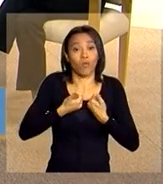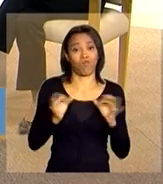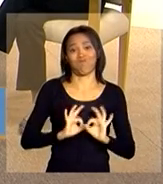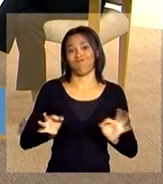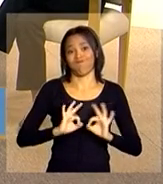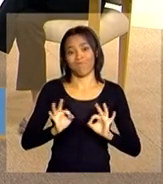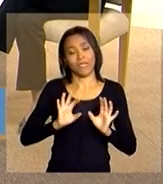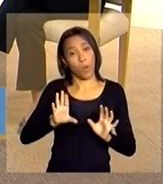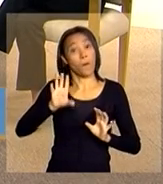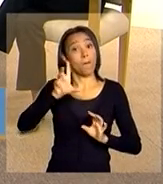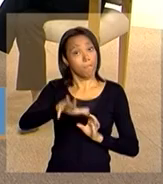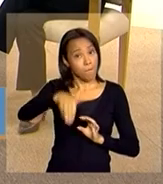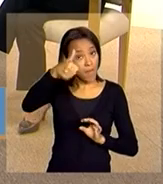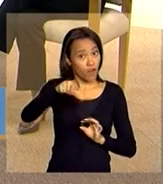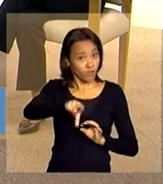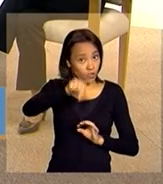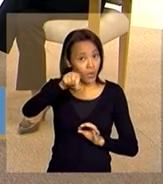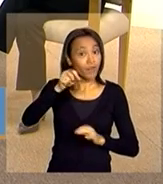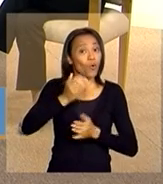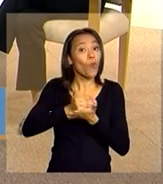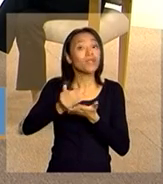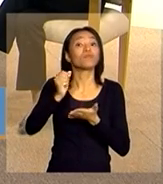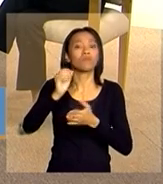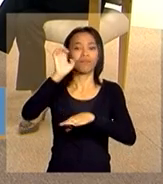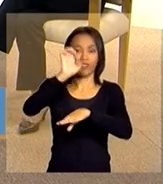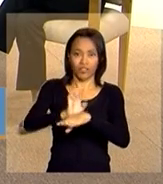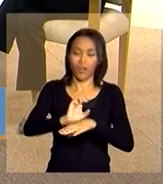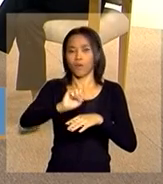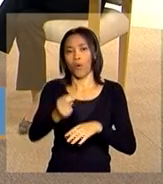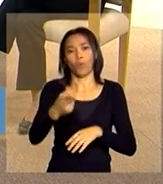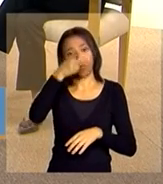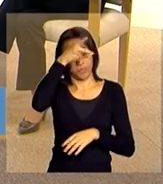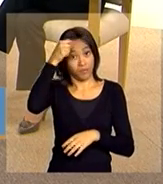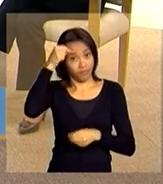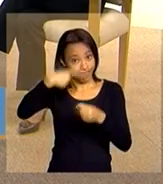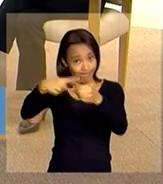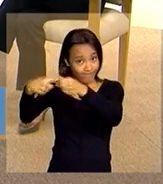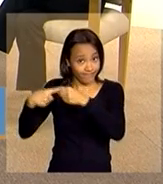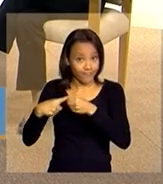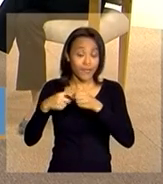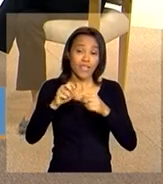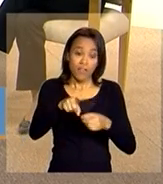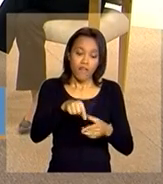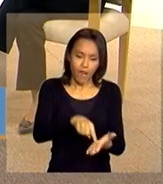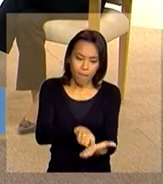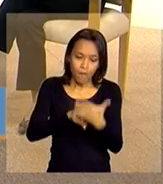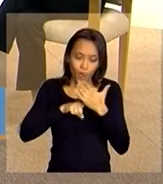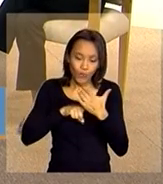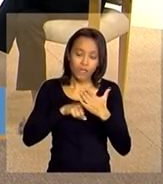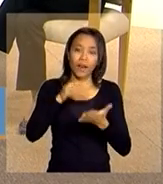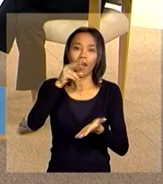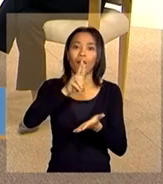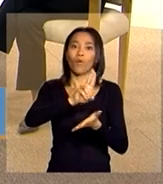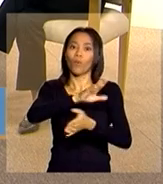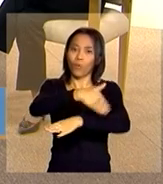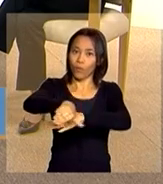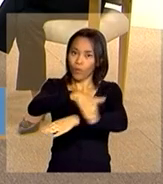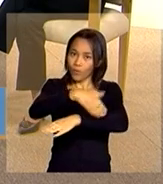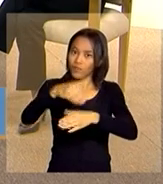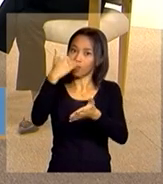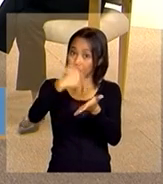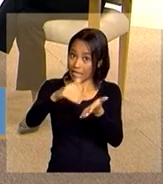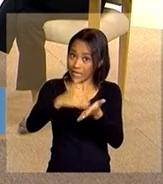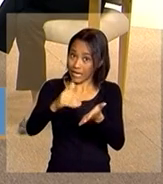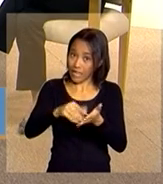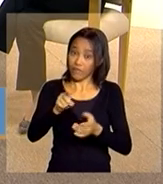então selecionou o seu estado e o município o sistema vai apresentar o cadastro dessa secretaria Você vai clicar